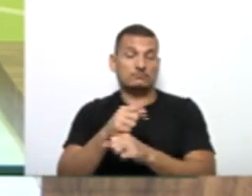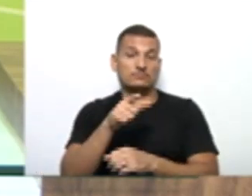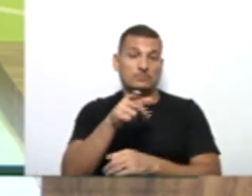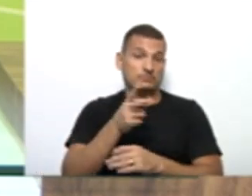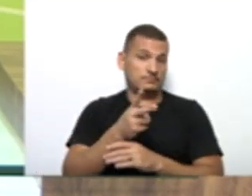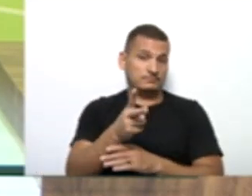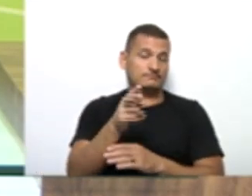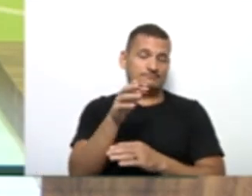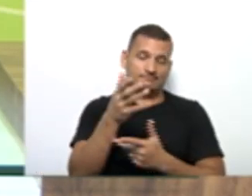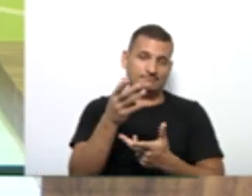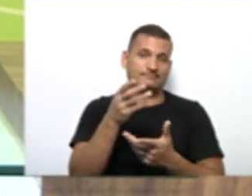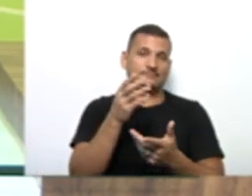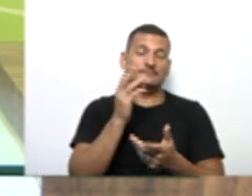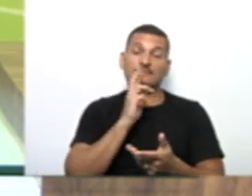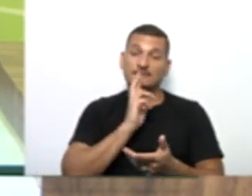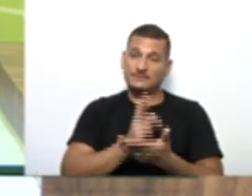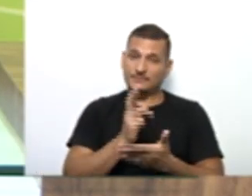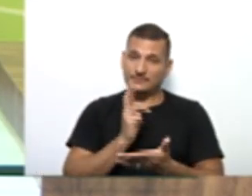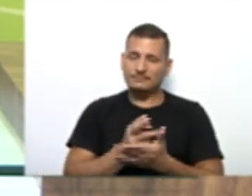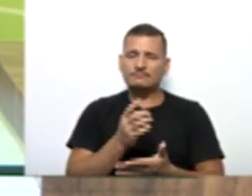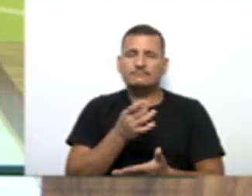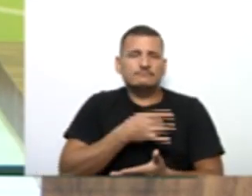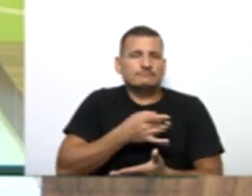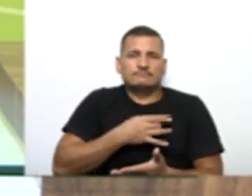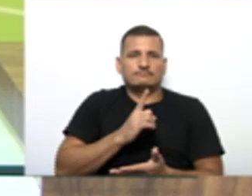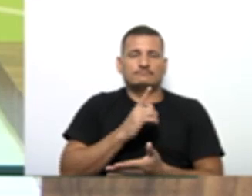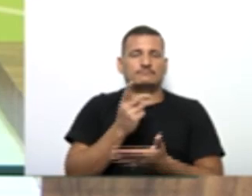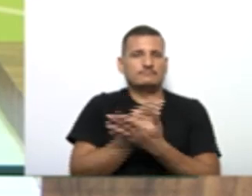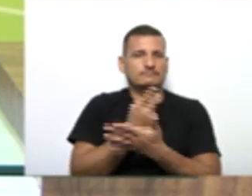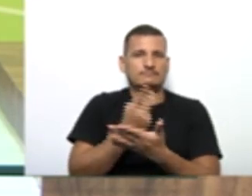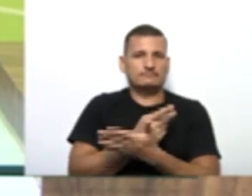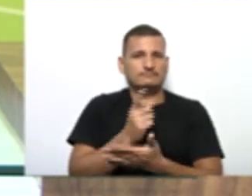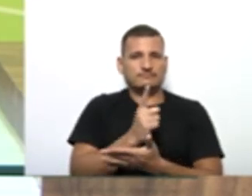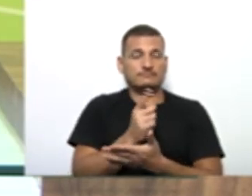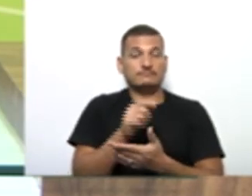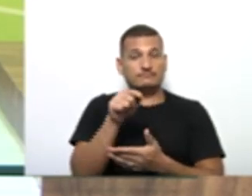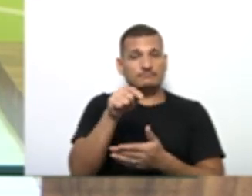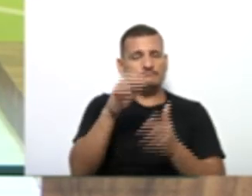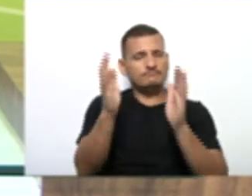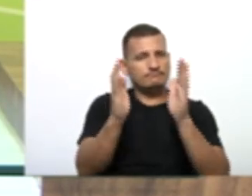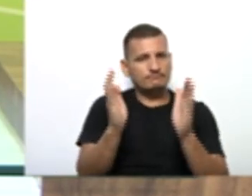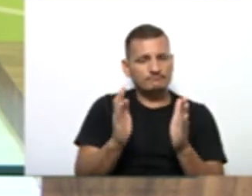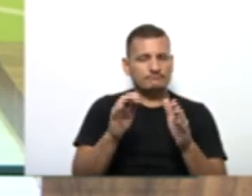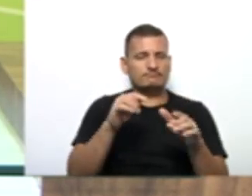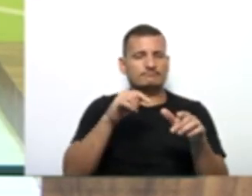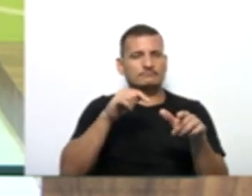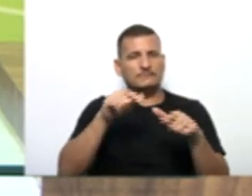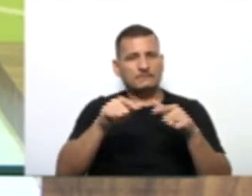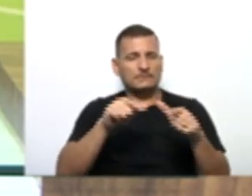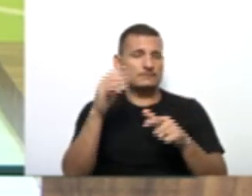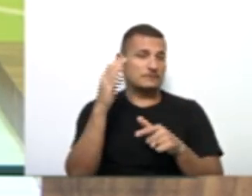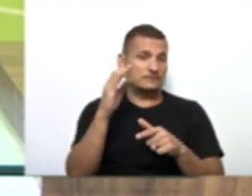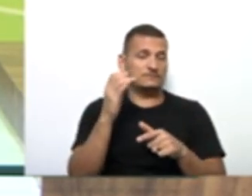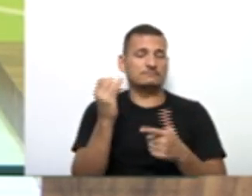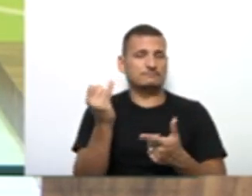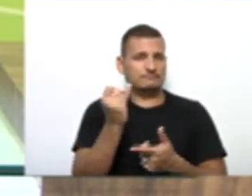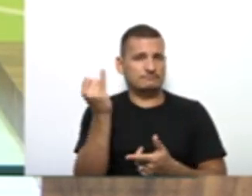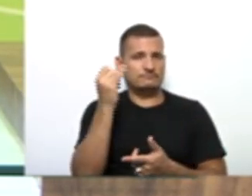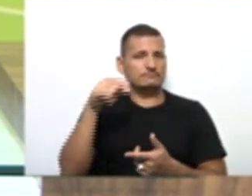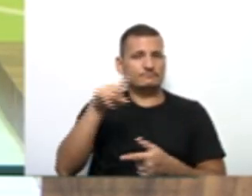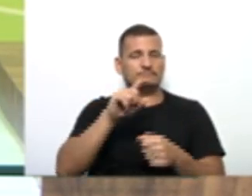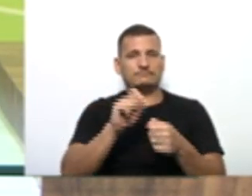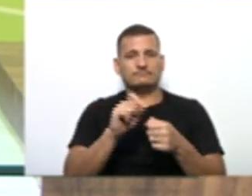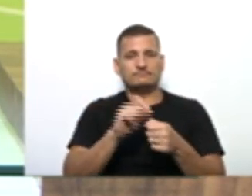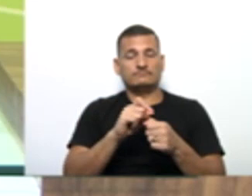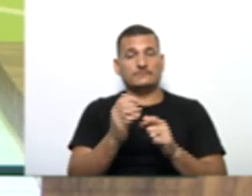sem medo de errar, tá, pessoal? Realmente, essa parte de formatação de trabalhos científicos é necessário que vocês façam, né,